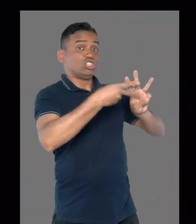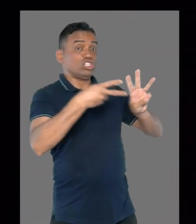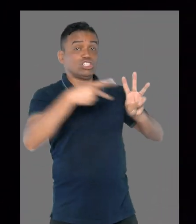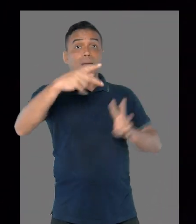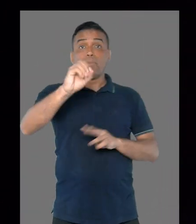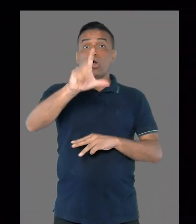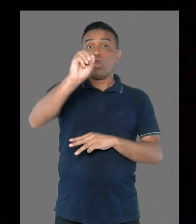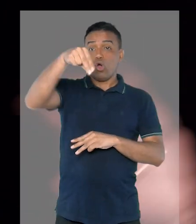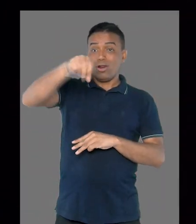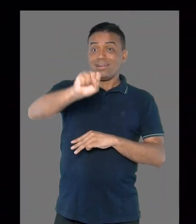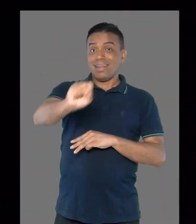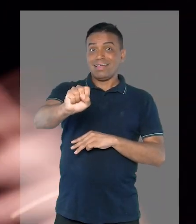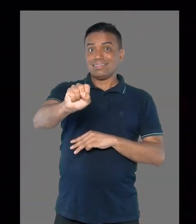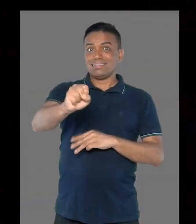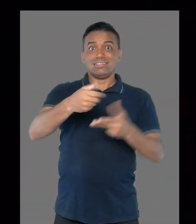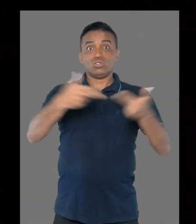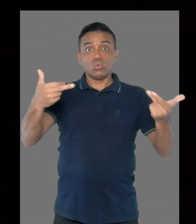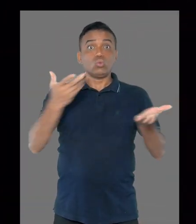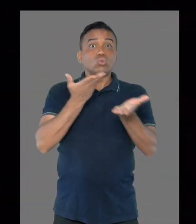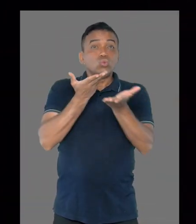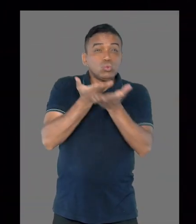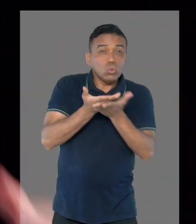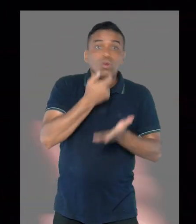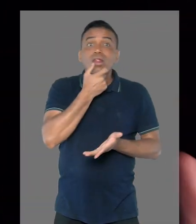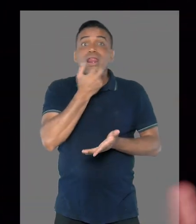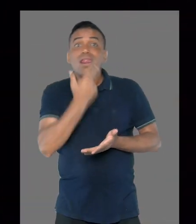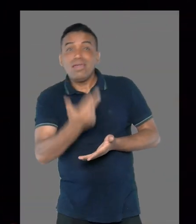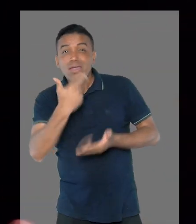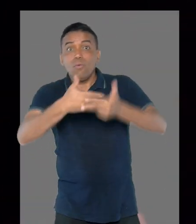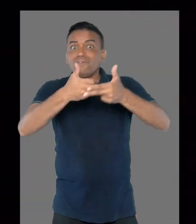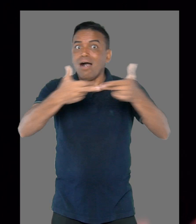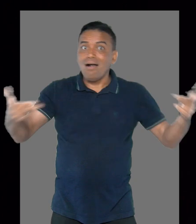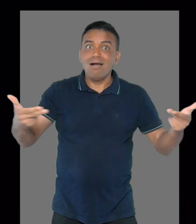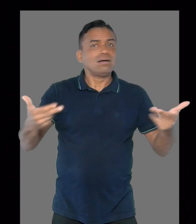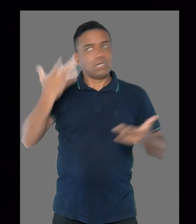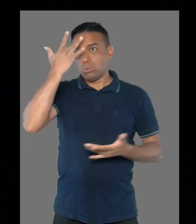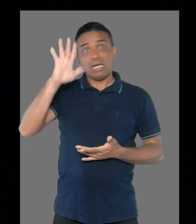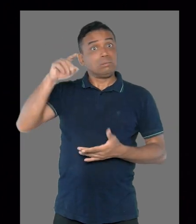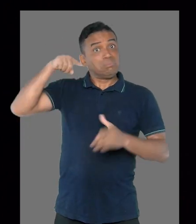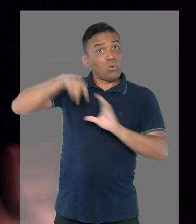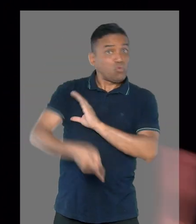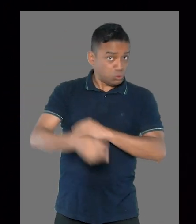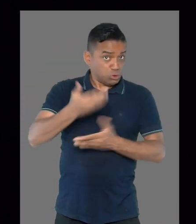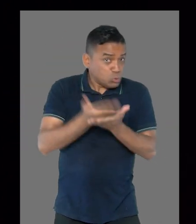polonês, ele ser estudioso de um monte de idioma. A gente nunca sabe até que ponto ele estudou de fato, até que ponto ele está